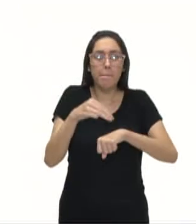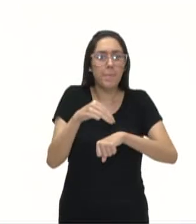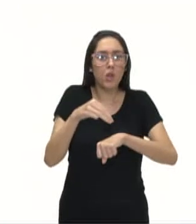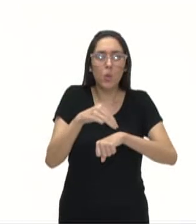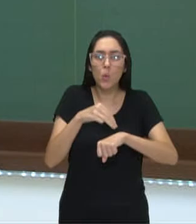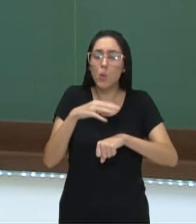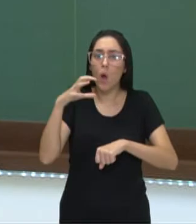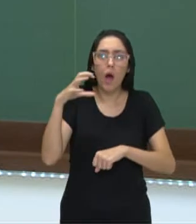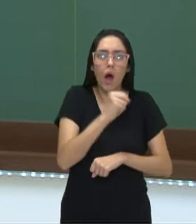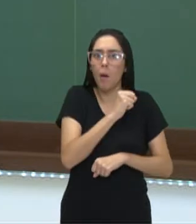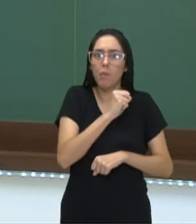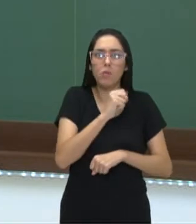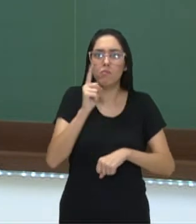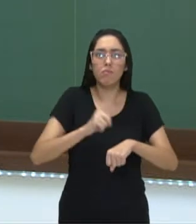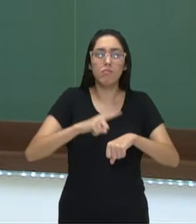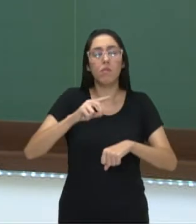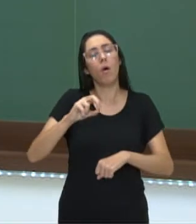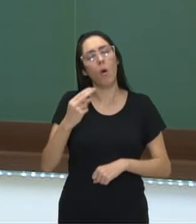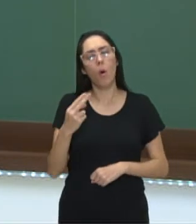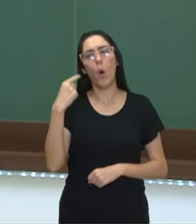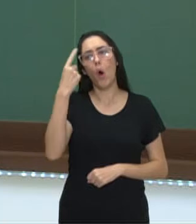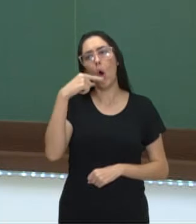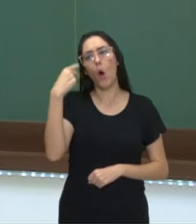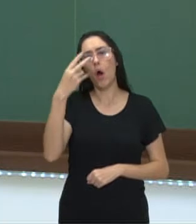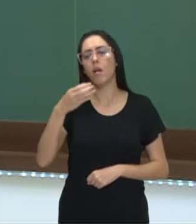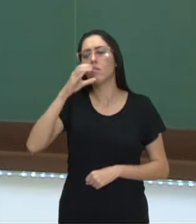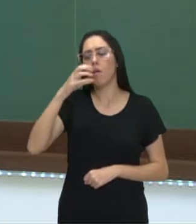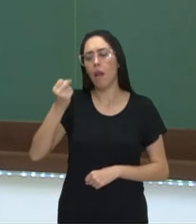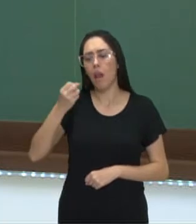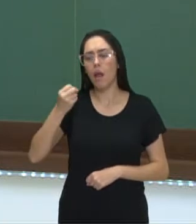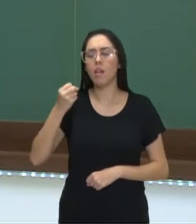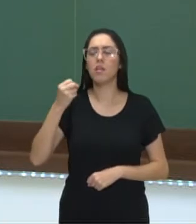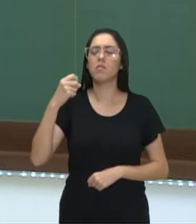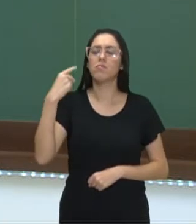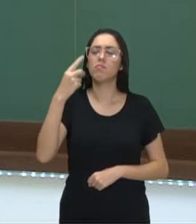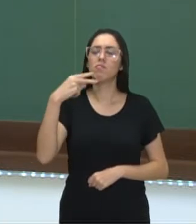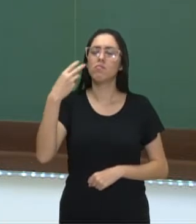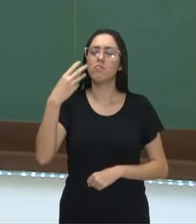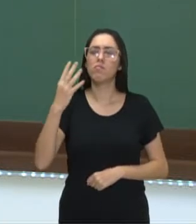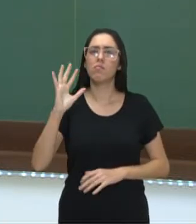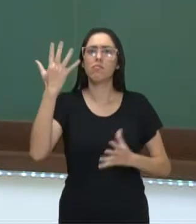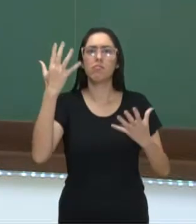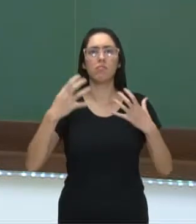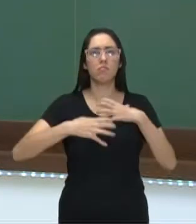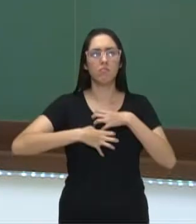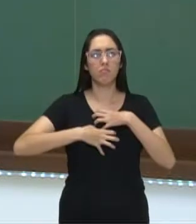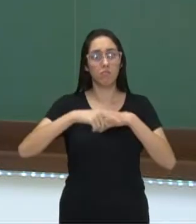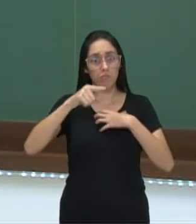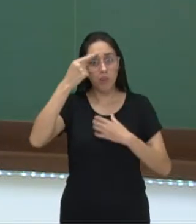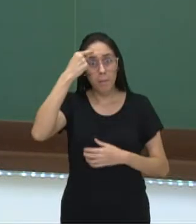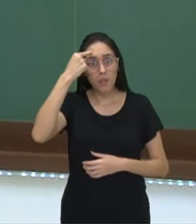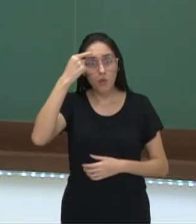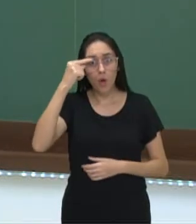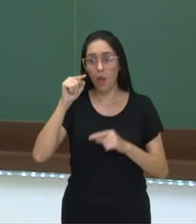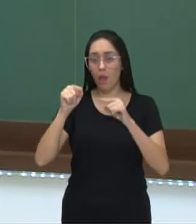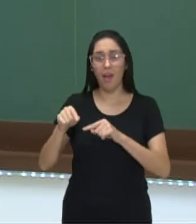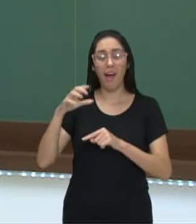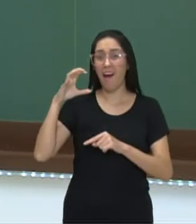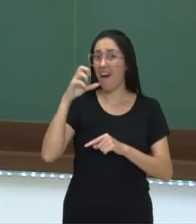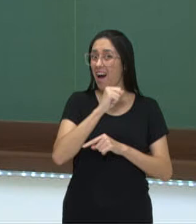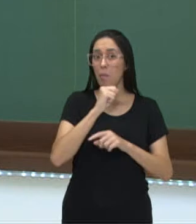minutos ou horas após o consumo do leite e seus derivados. Já pensou nisso? O negócio é rápido,